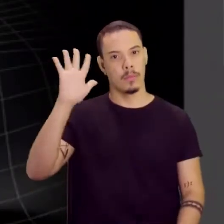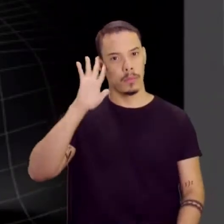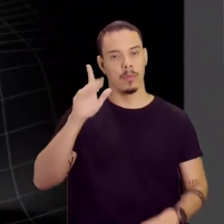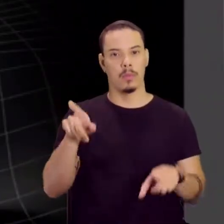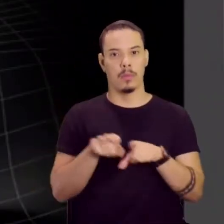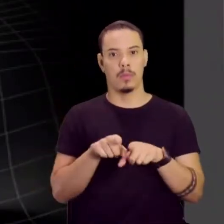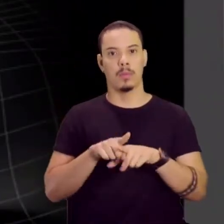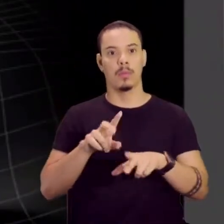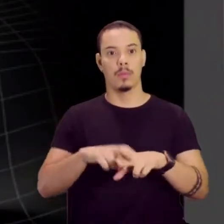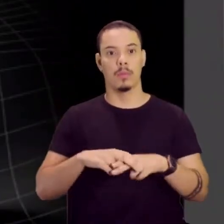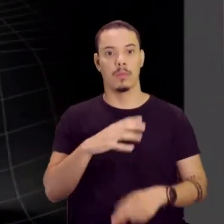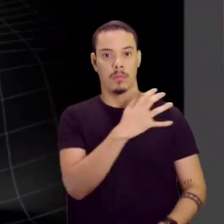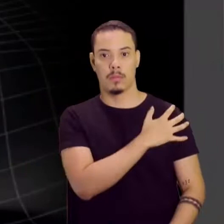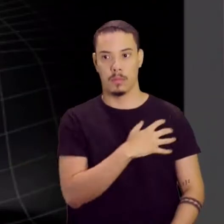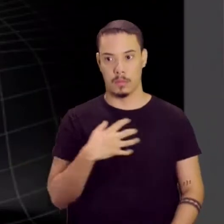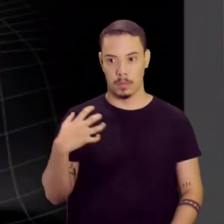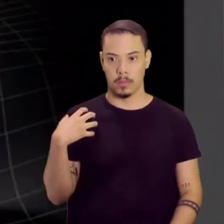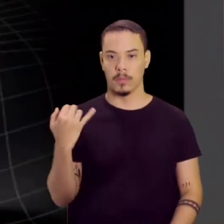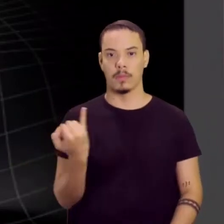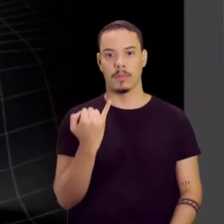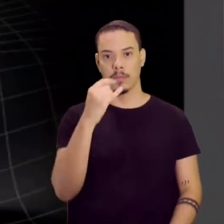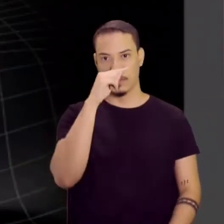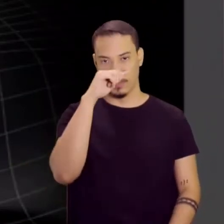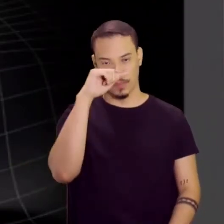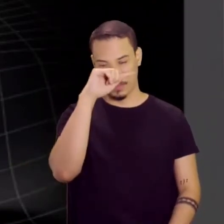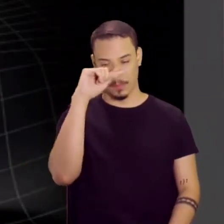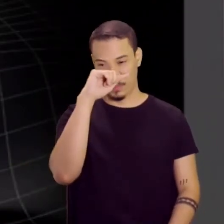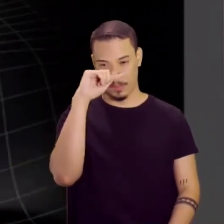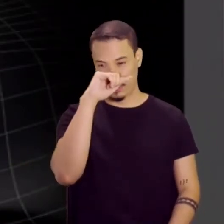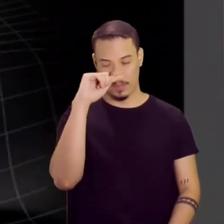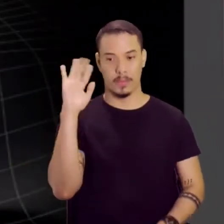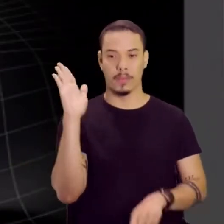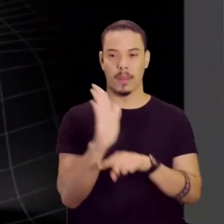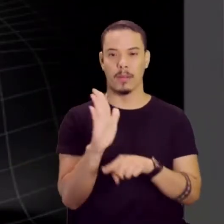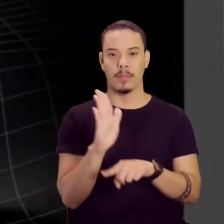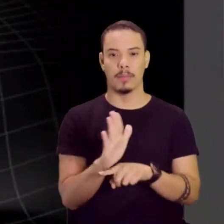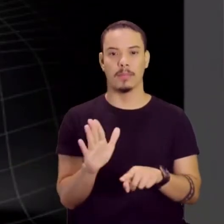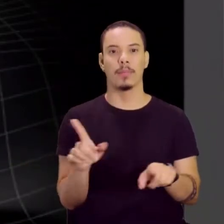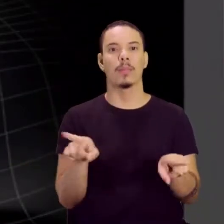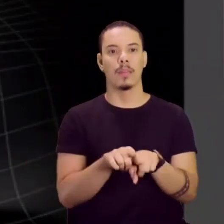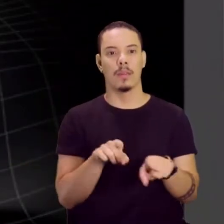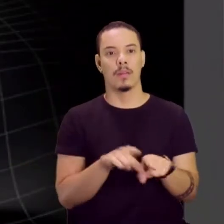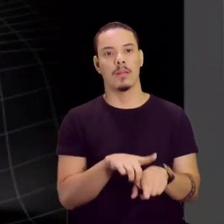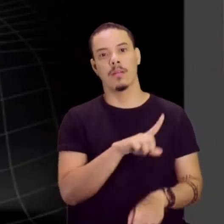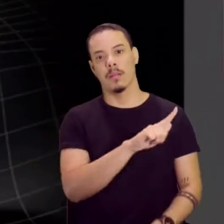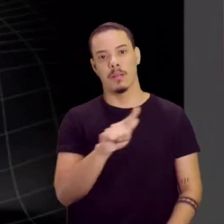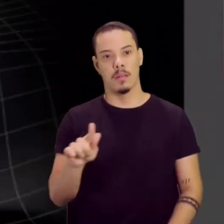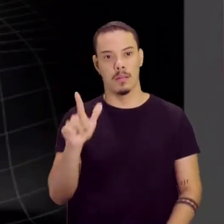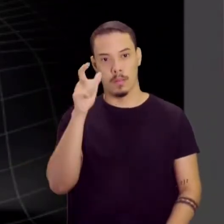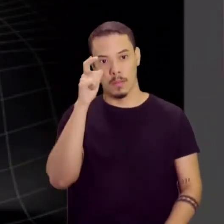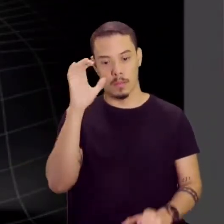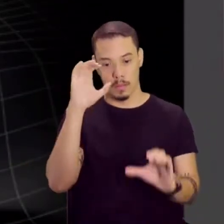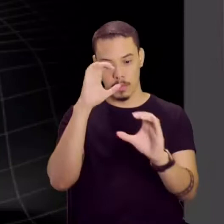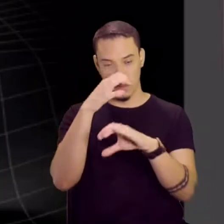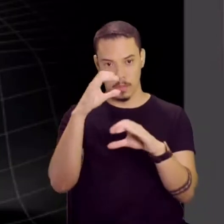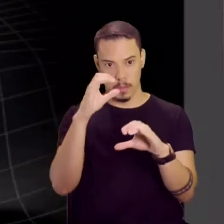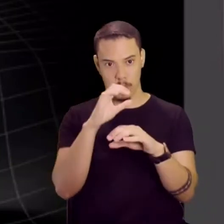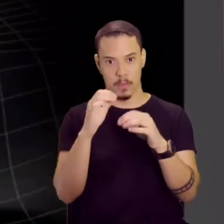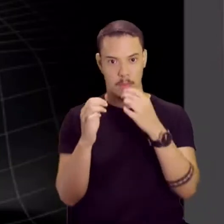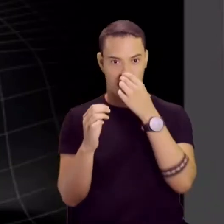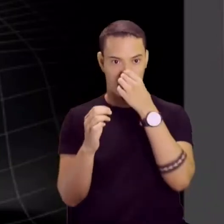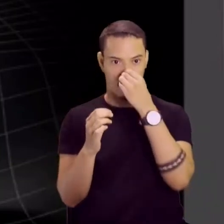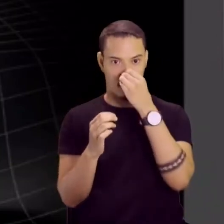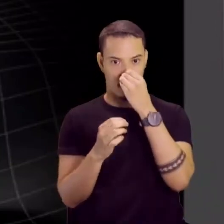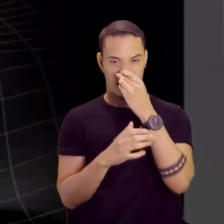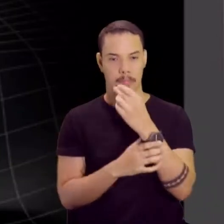Então Aristóteles é muito importante. Contribuição enorme, né? Enorme. Ele, Galileu também, contribuição. Não foi ele que disse eureka?